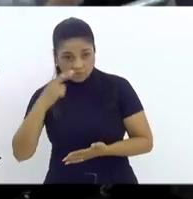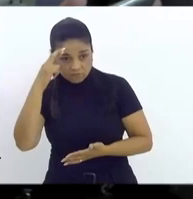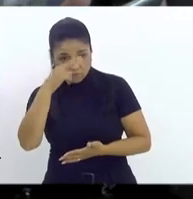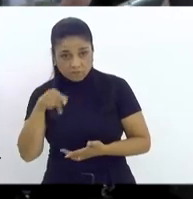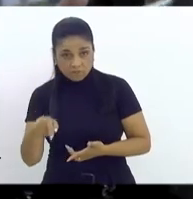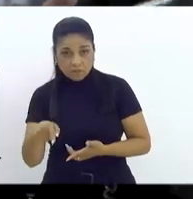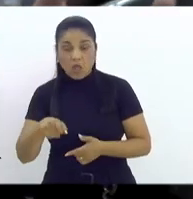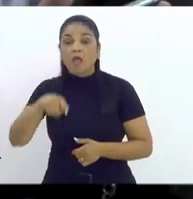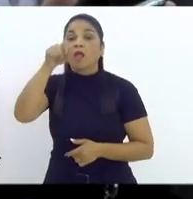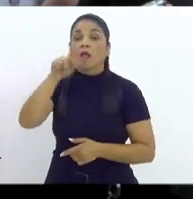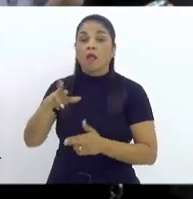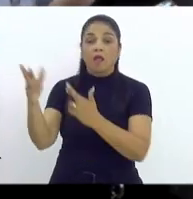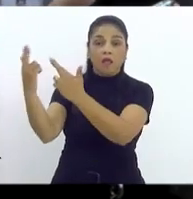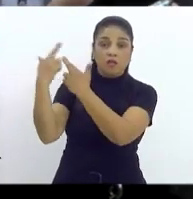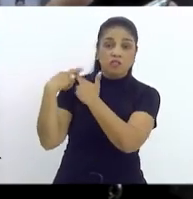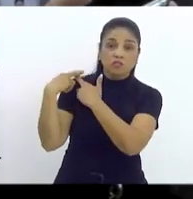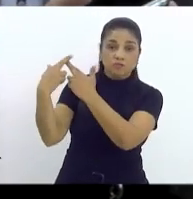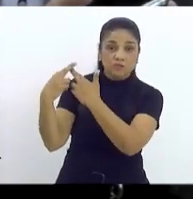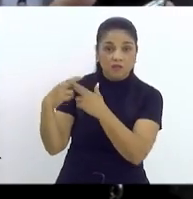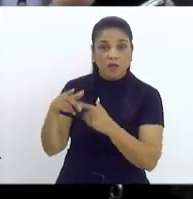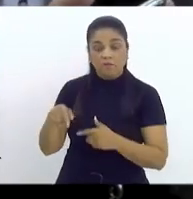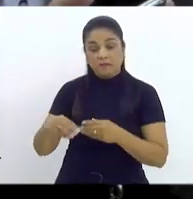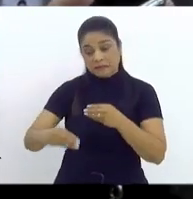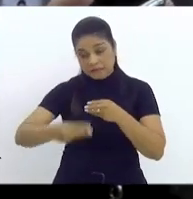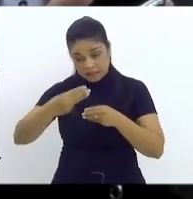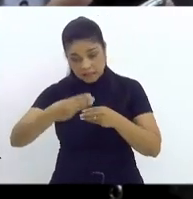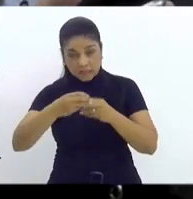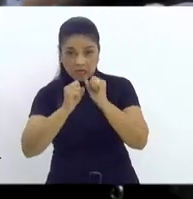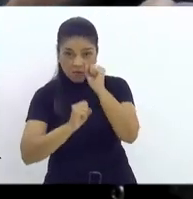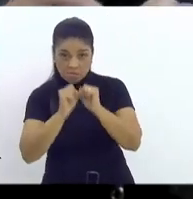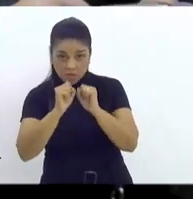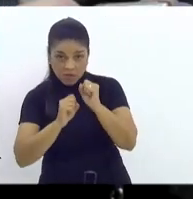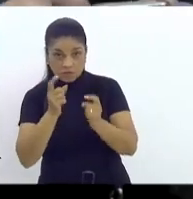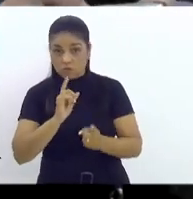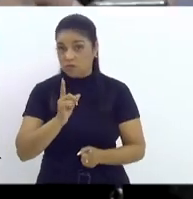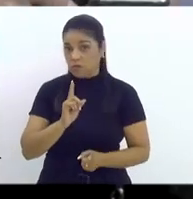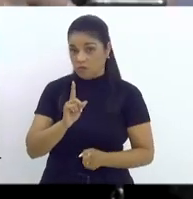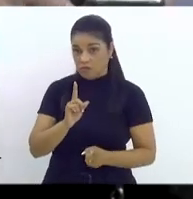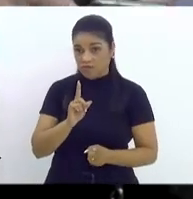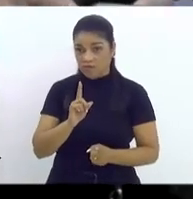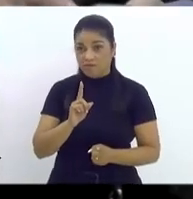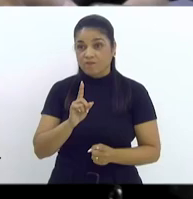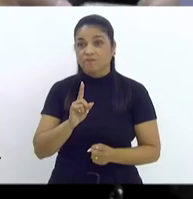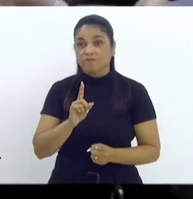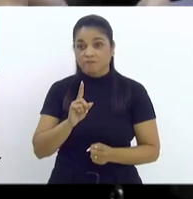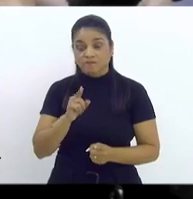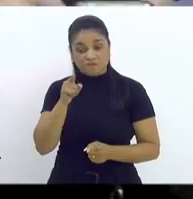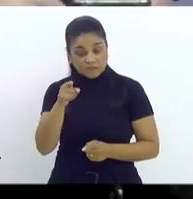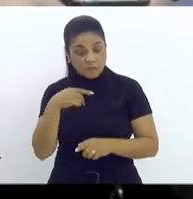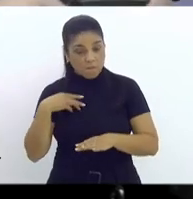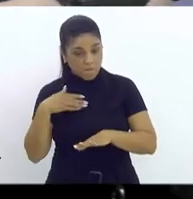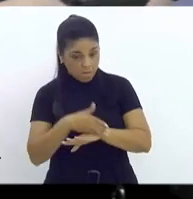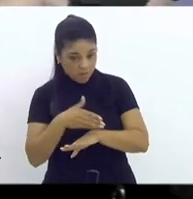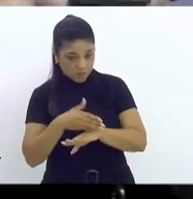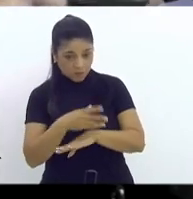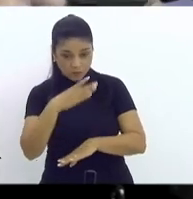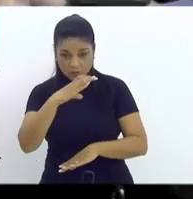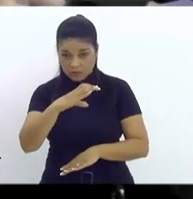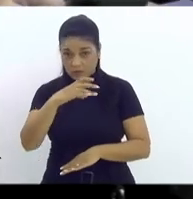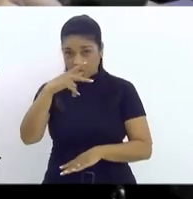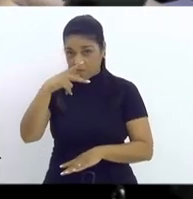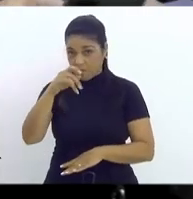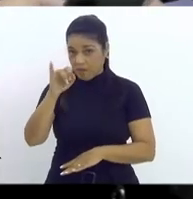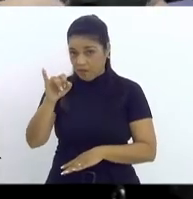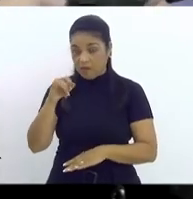de quem é essa responsabilidade, se ela é terceirizada, se não. Fato é que Vossa Excelência também participou da CPI dos incêndios